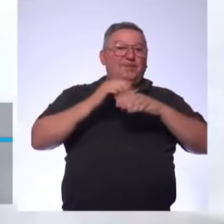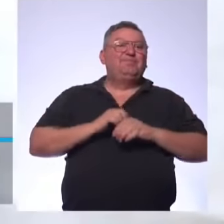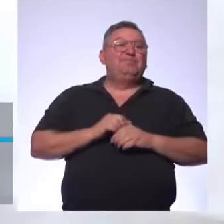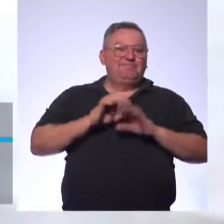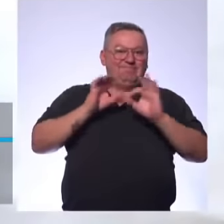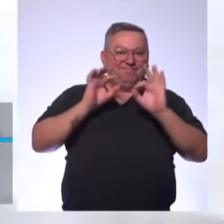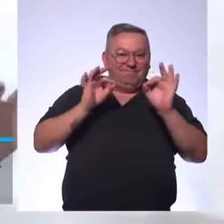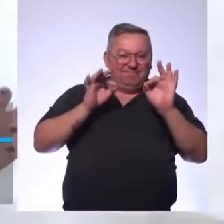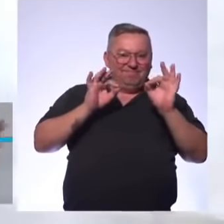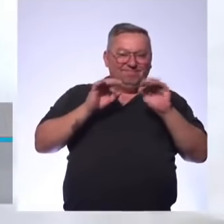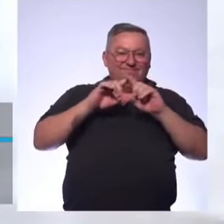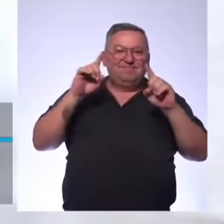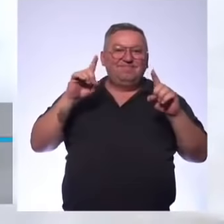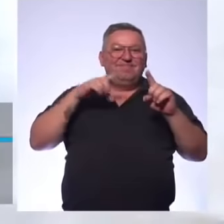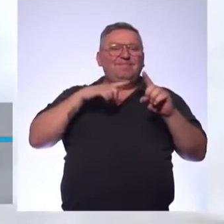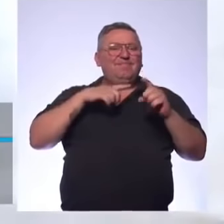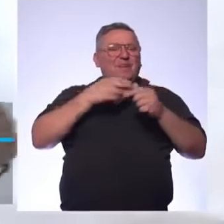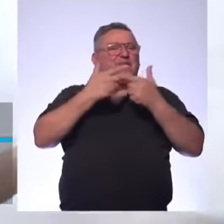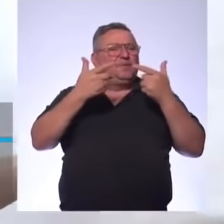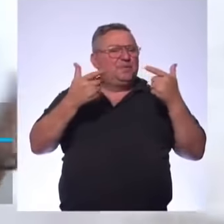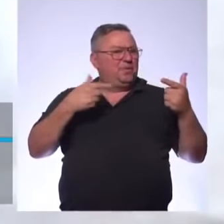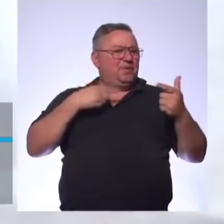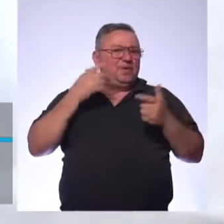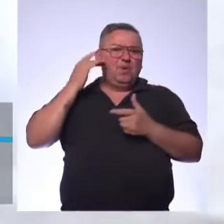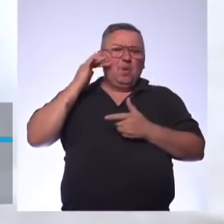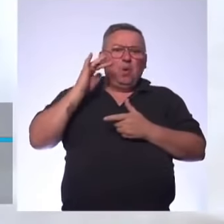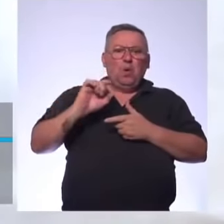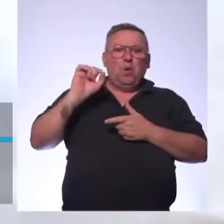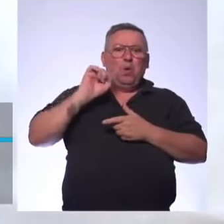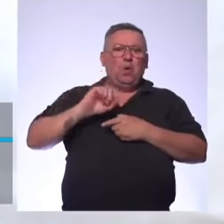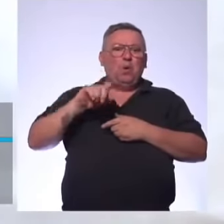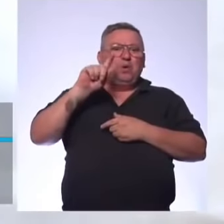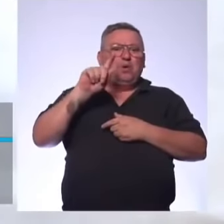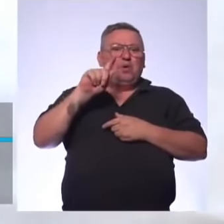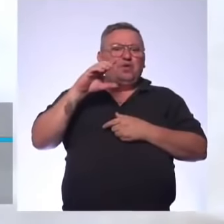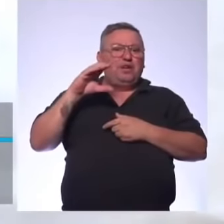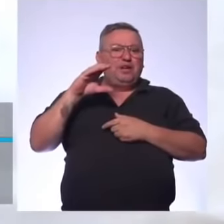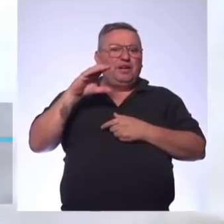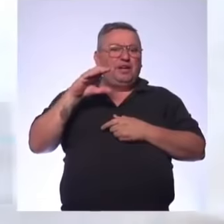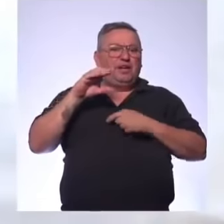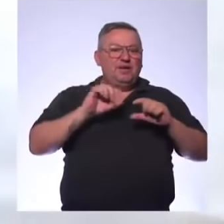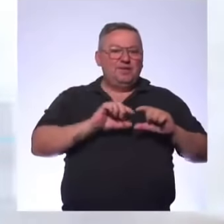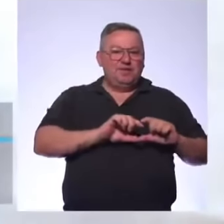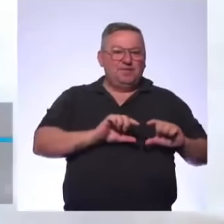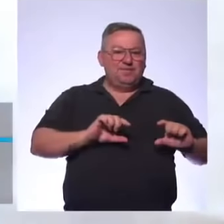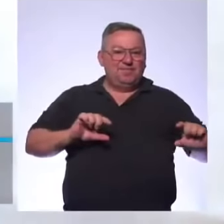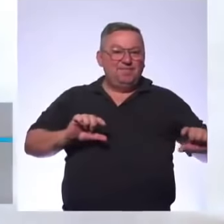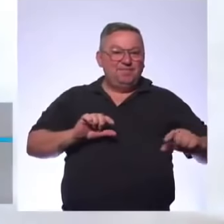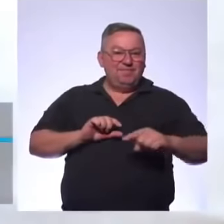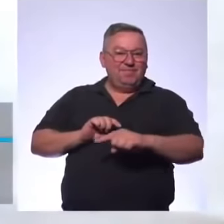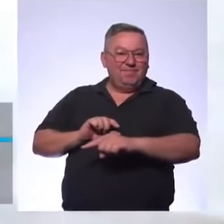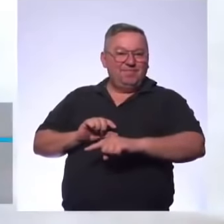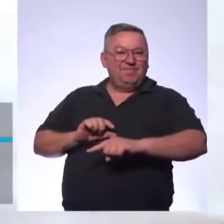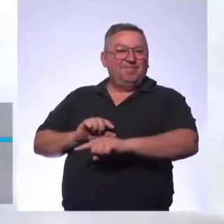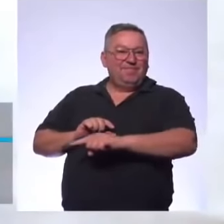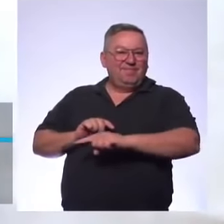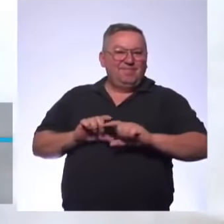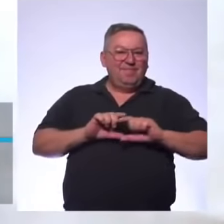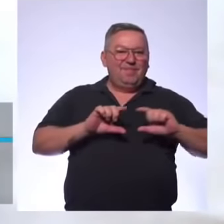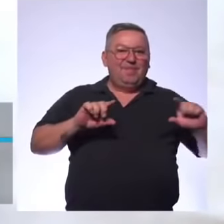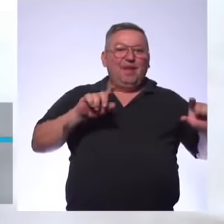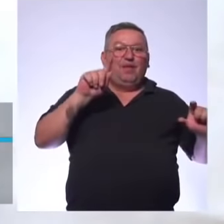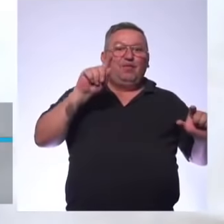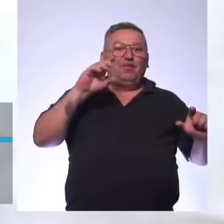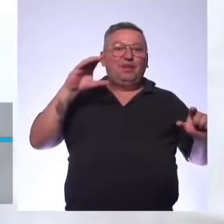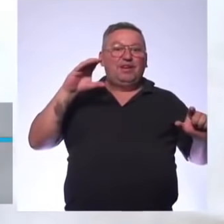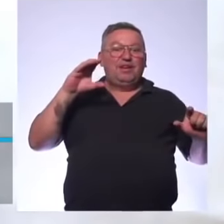né então o tem esses macetes eu não sabia o que que era o GC esse sua Barrinha que fica aqui na tela mostrando o nosso